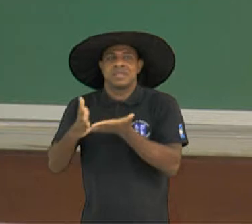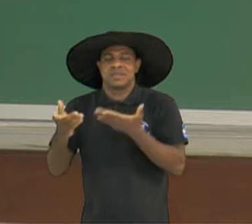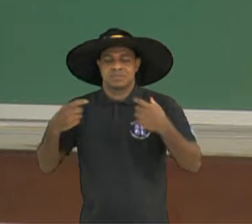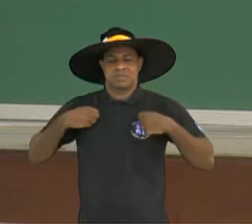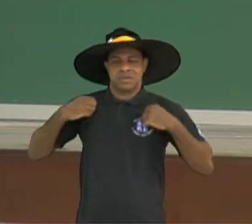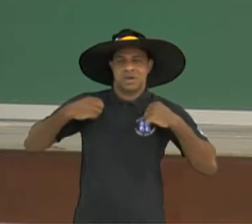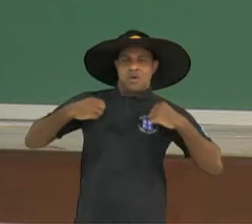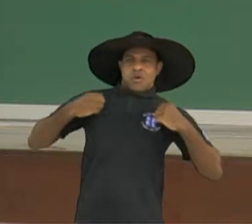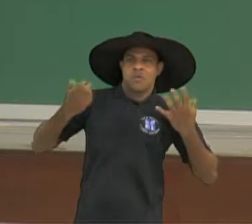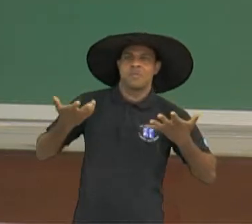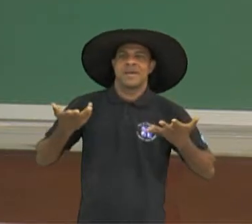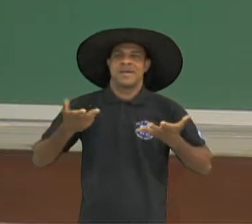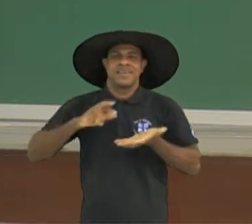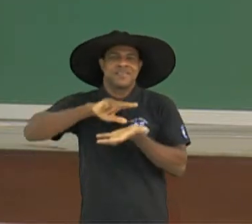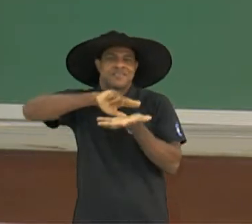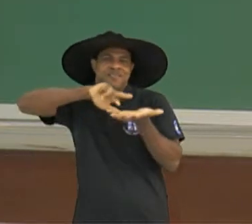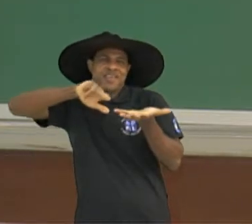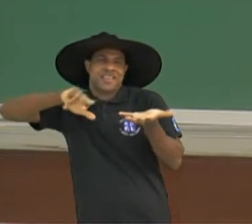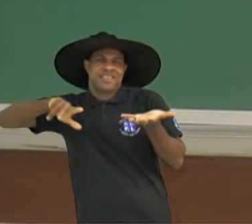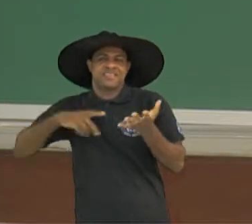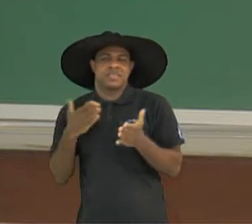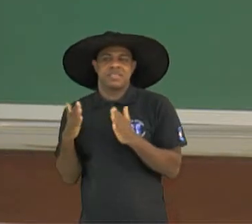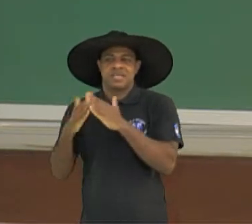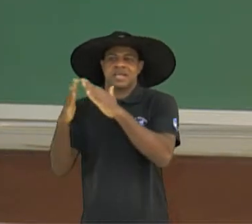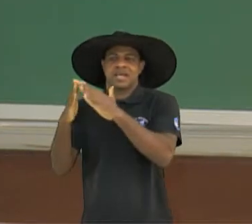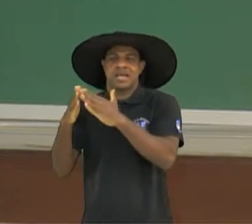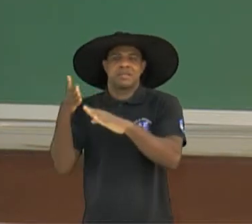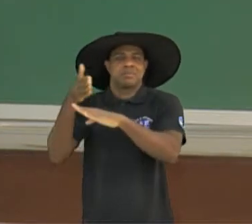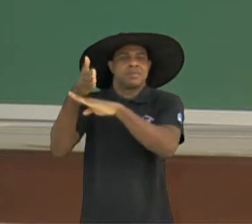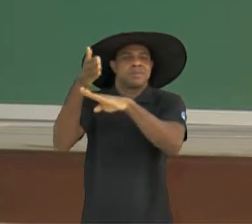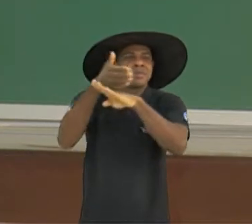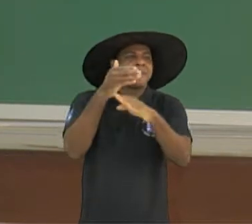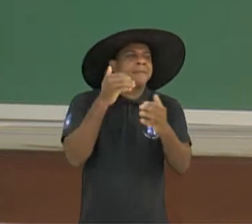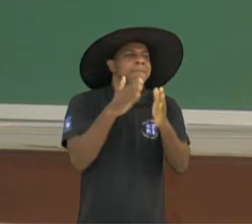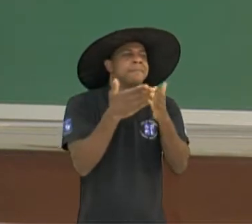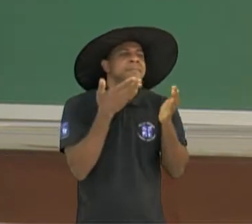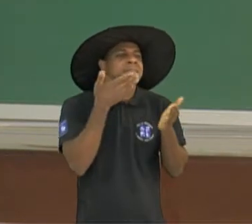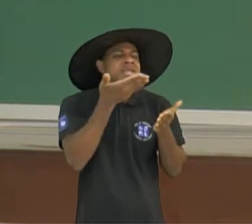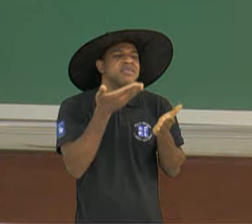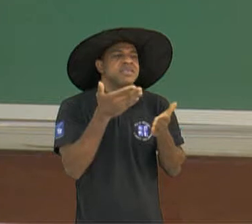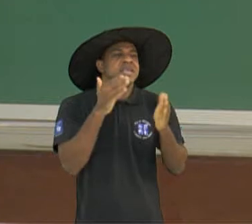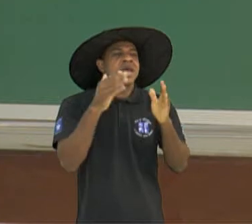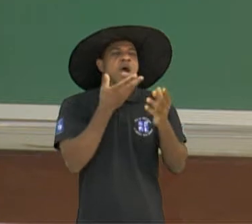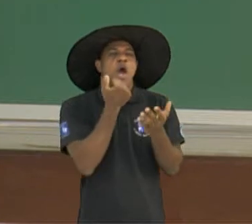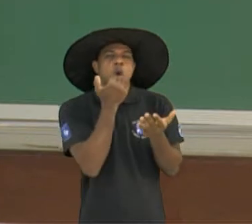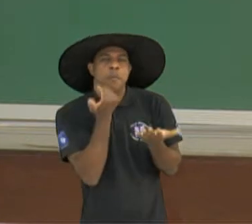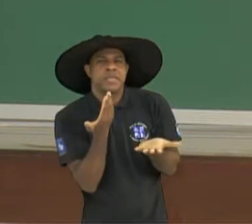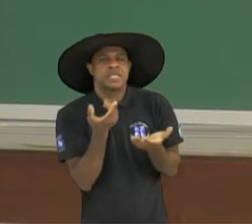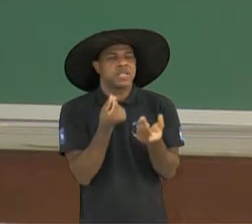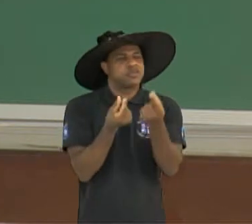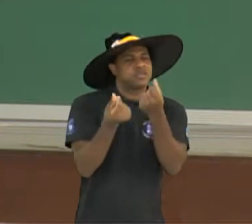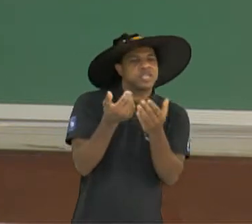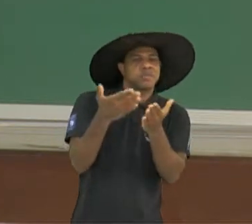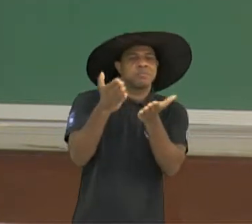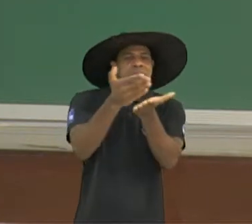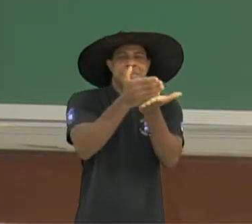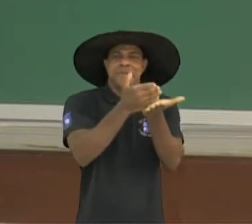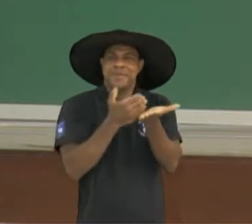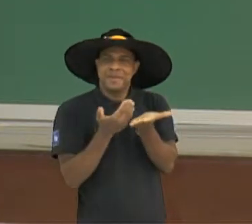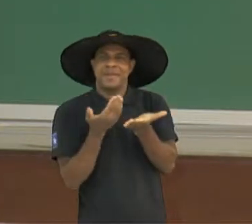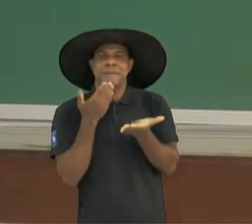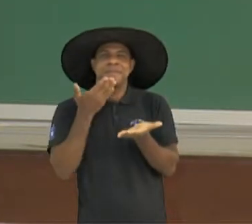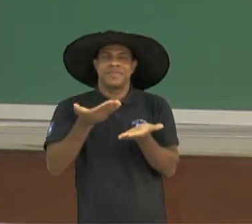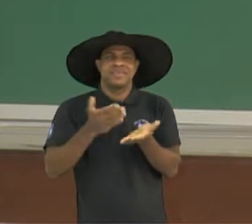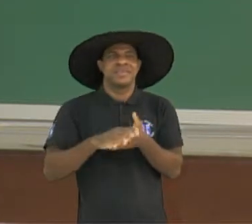vestir com fantasias e iam de casa em casa pedindo por comida ou dinheiro. Uma prática que eventualmente se